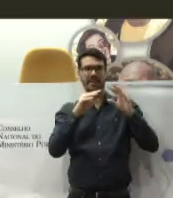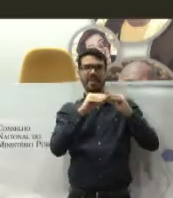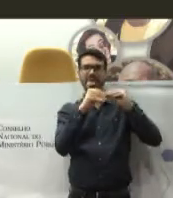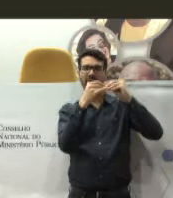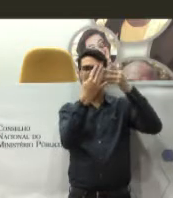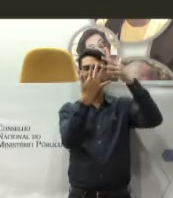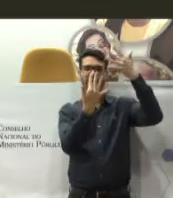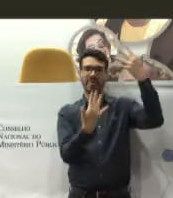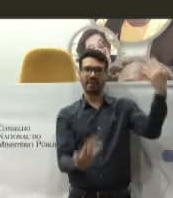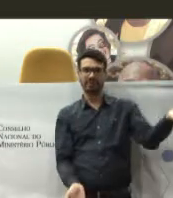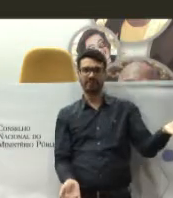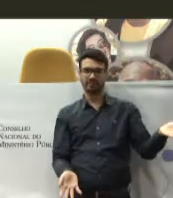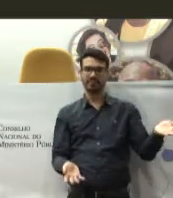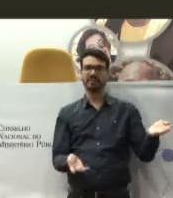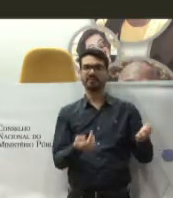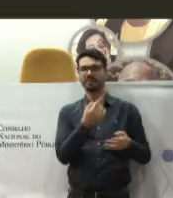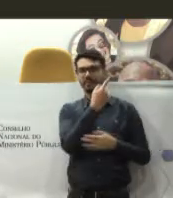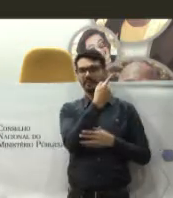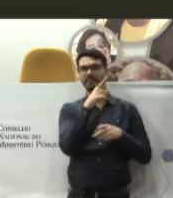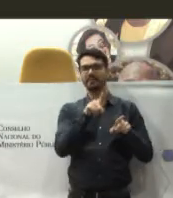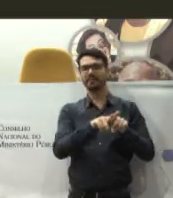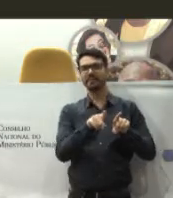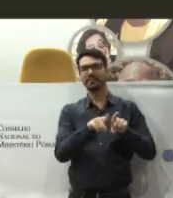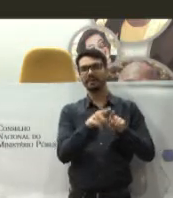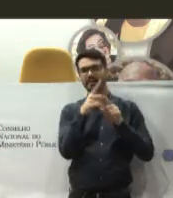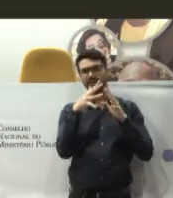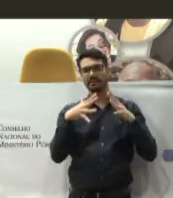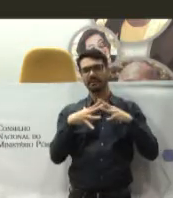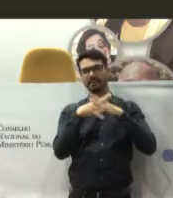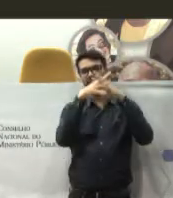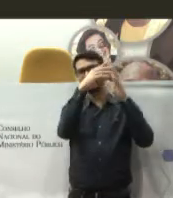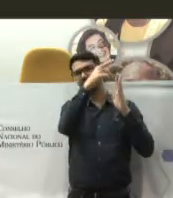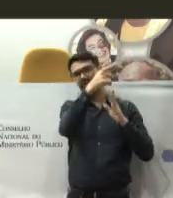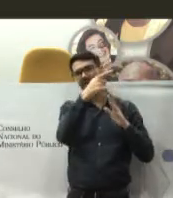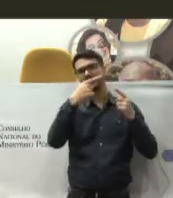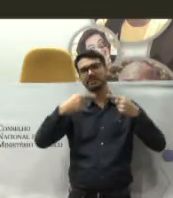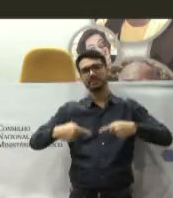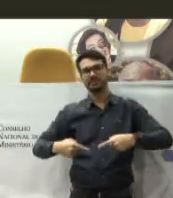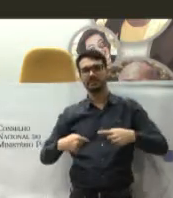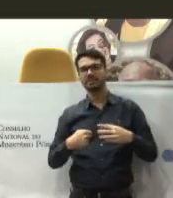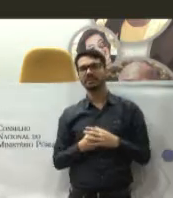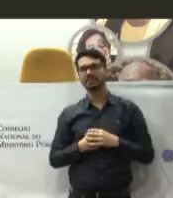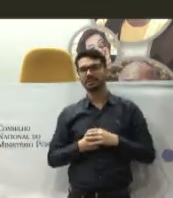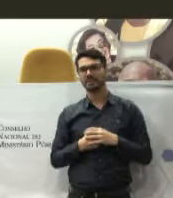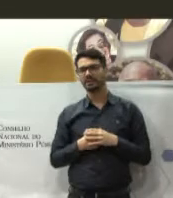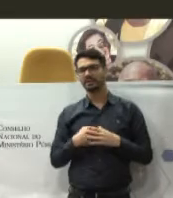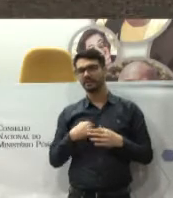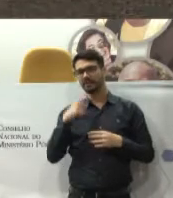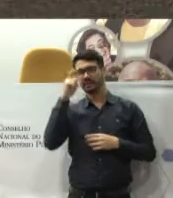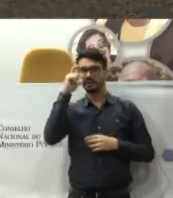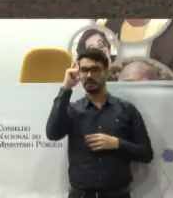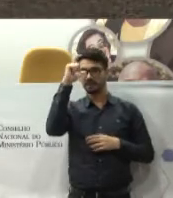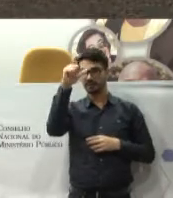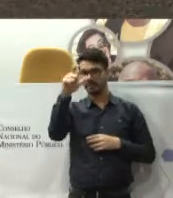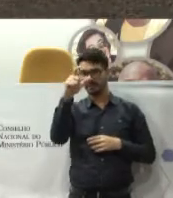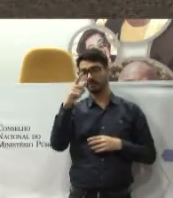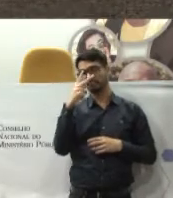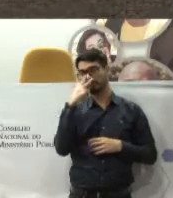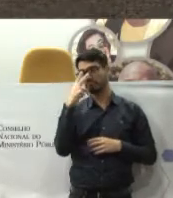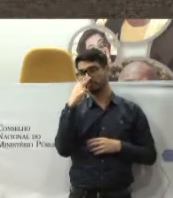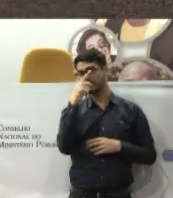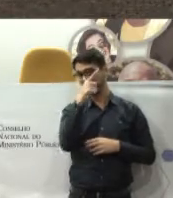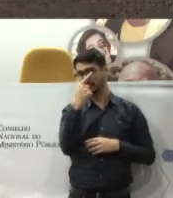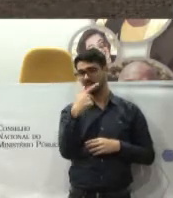Outro risco é acirramento de disputas. As demandas estruturais têm uma coisa muito interessante, que eu acho, que elas têm uma